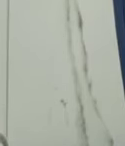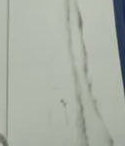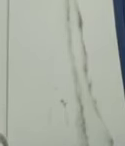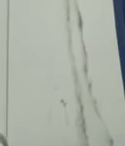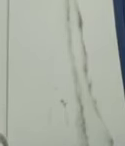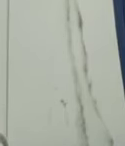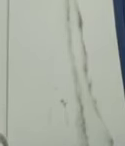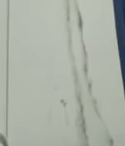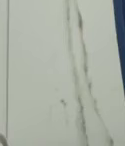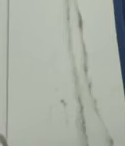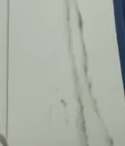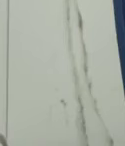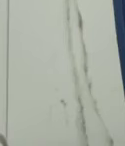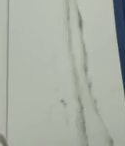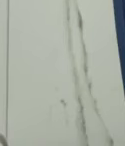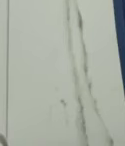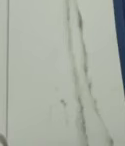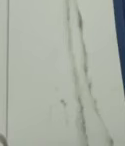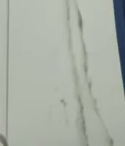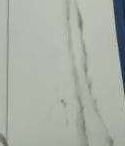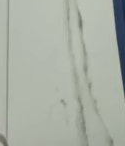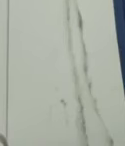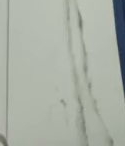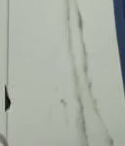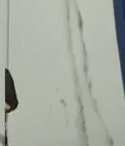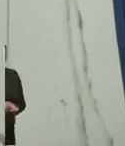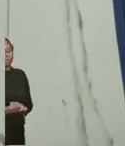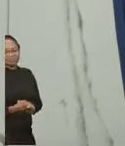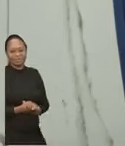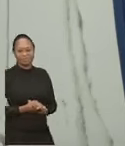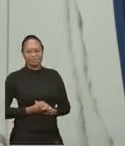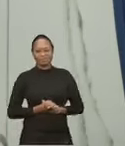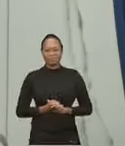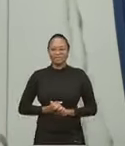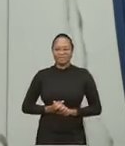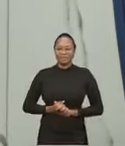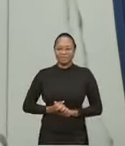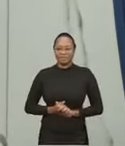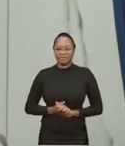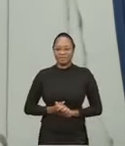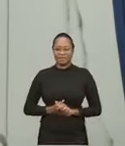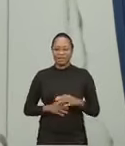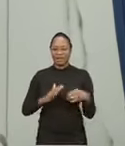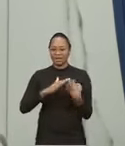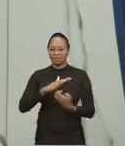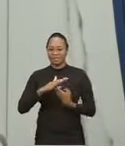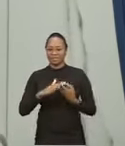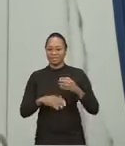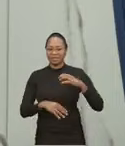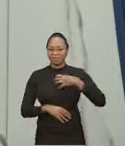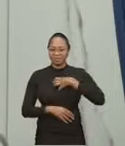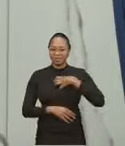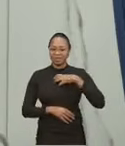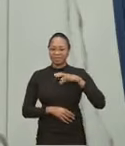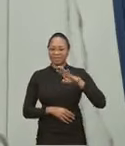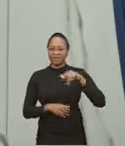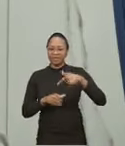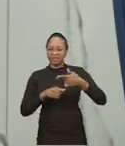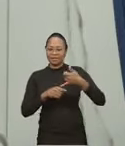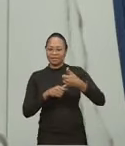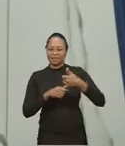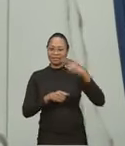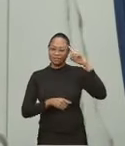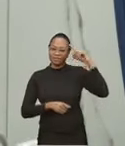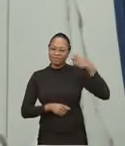audiência pública para discutir sobre os impactos da possível privatização da empresa Bahia Gás no dia 29 de